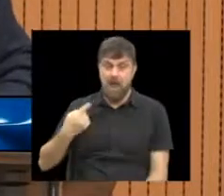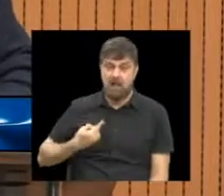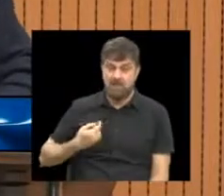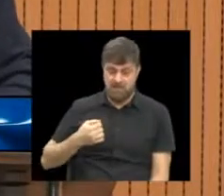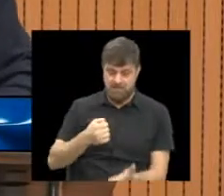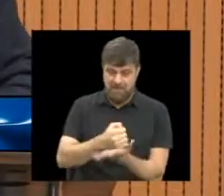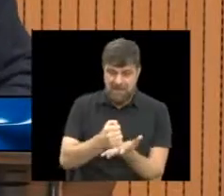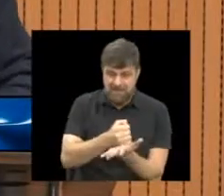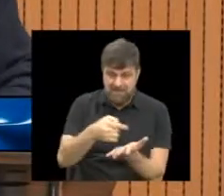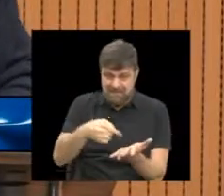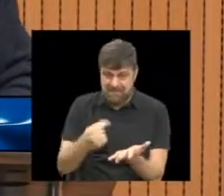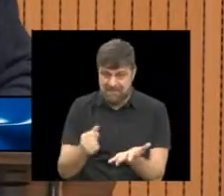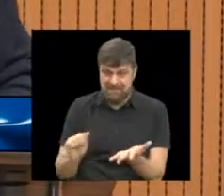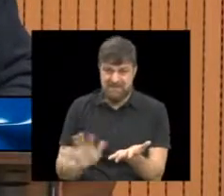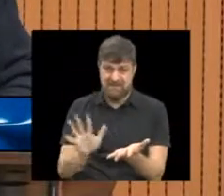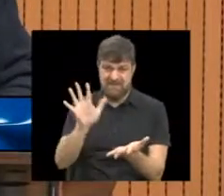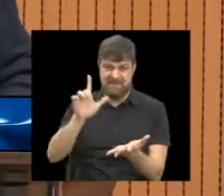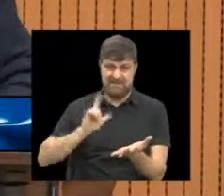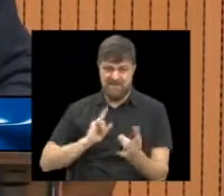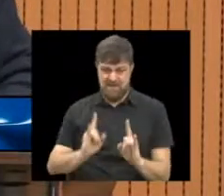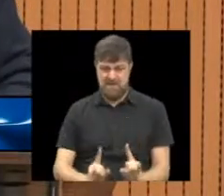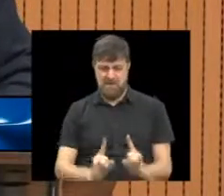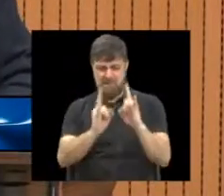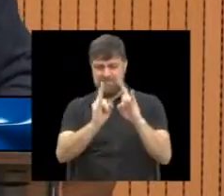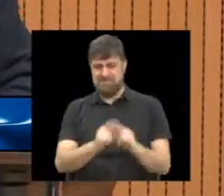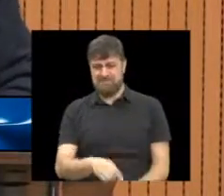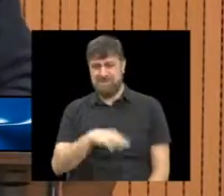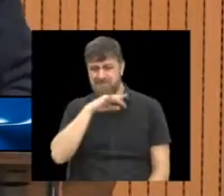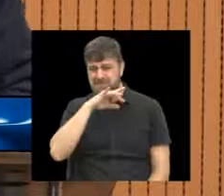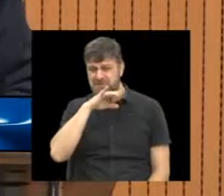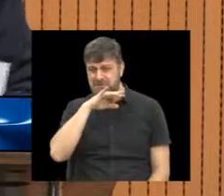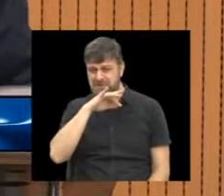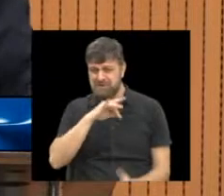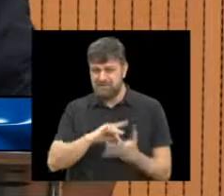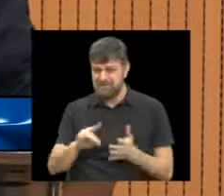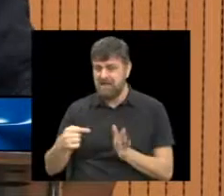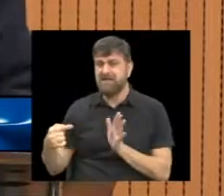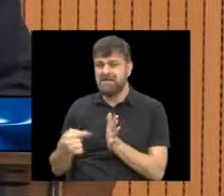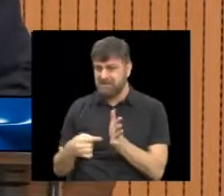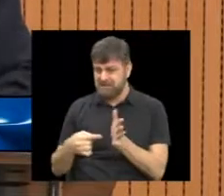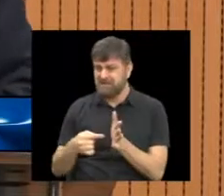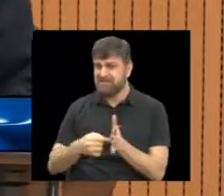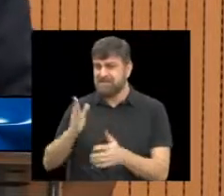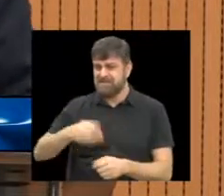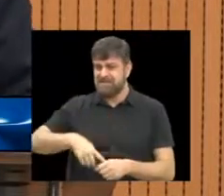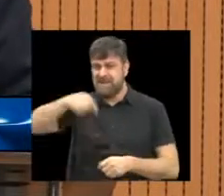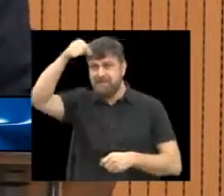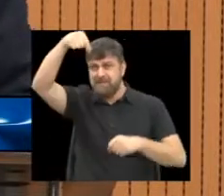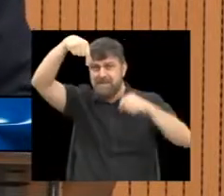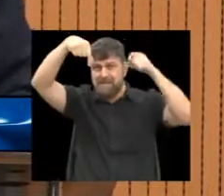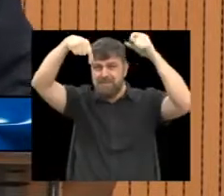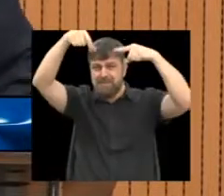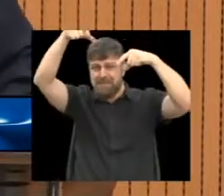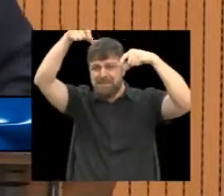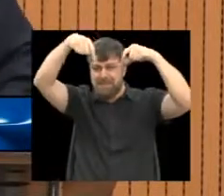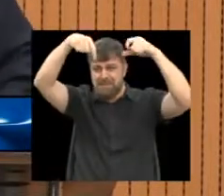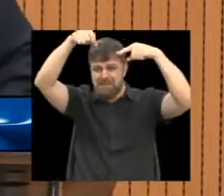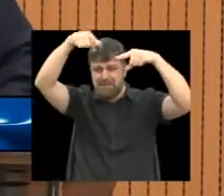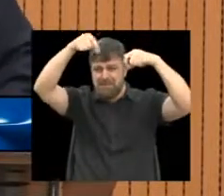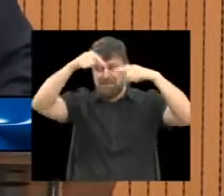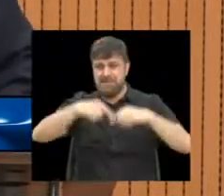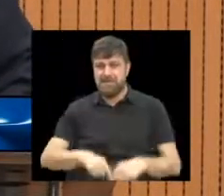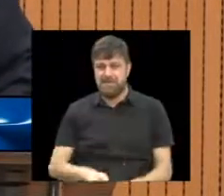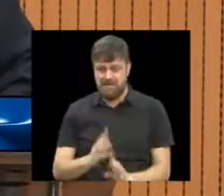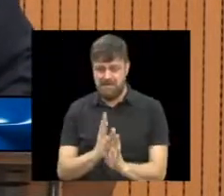Campinas tem um prédio com instalações precárias. Já recebi denúncias de goteiras, as pessoas ficam na fila,